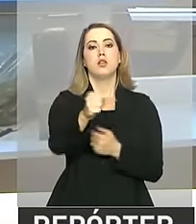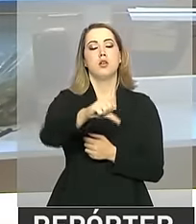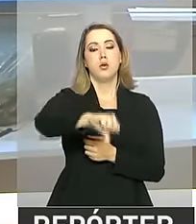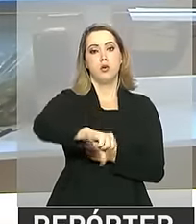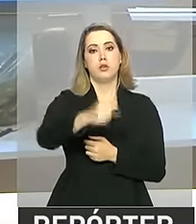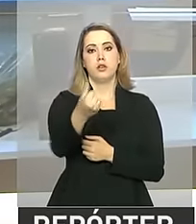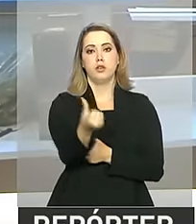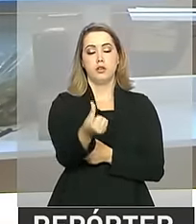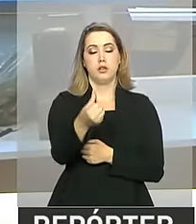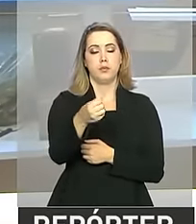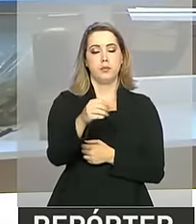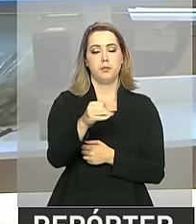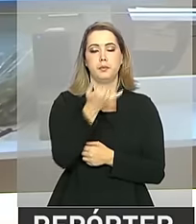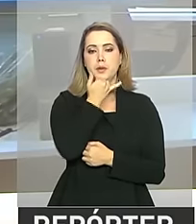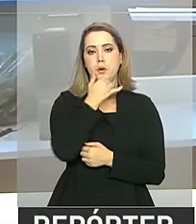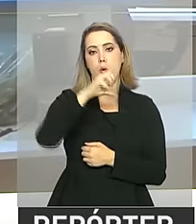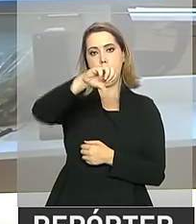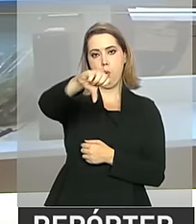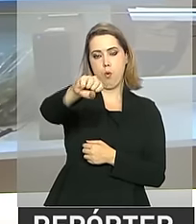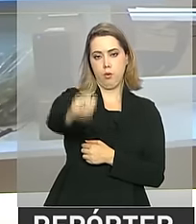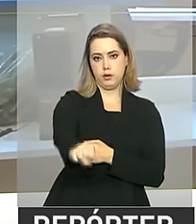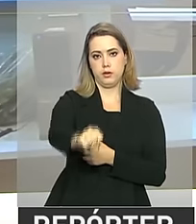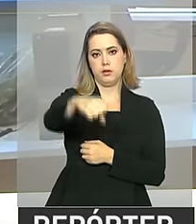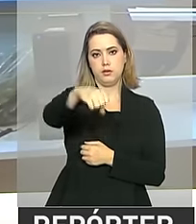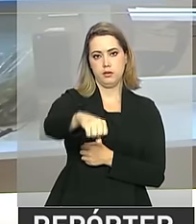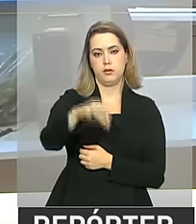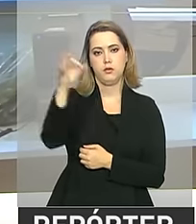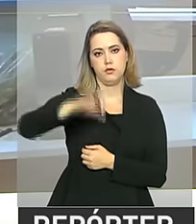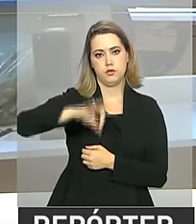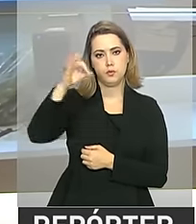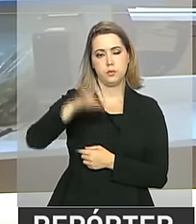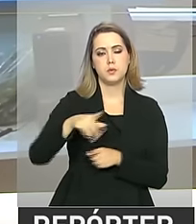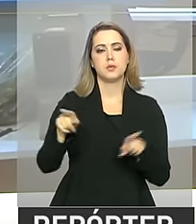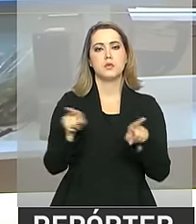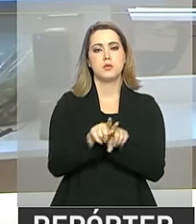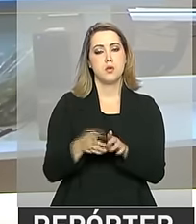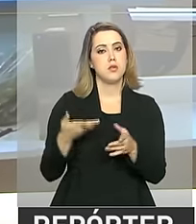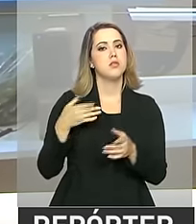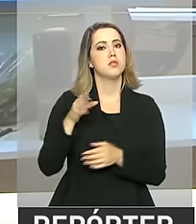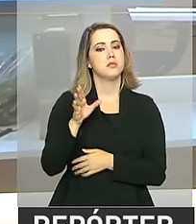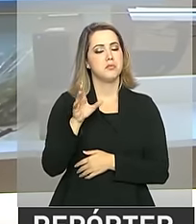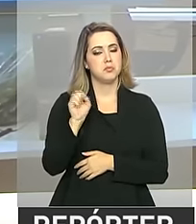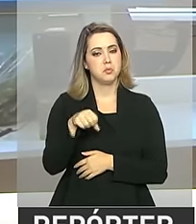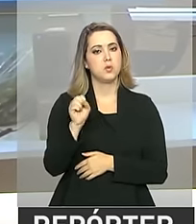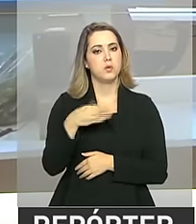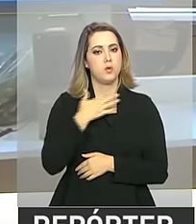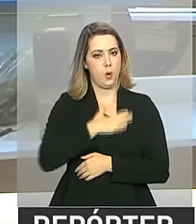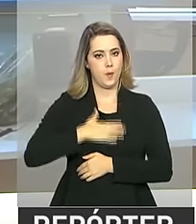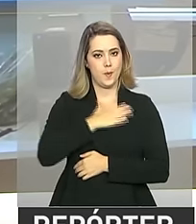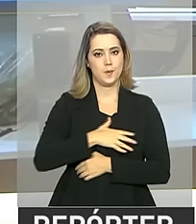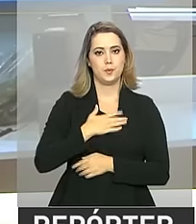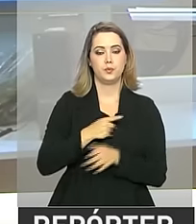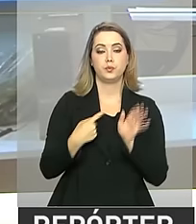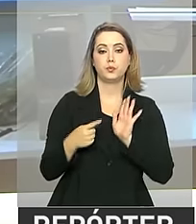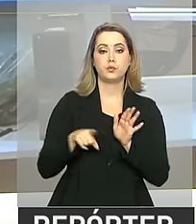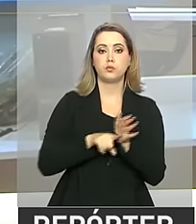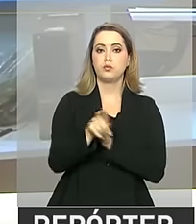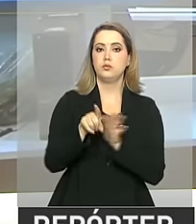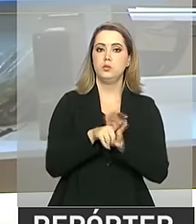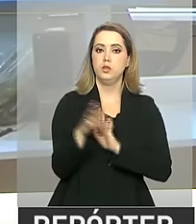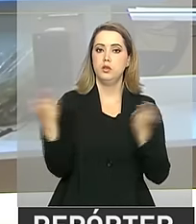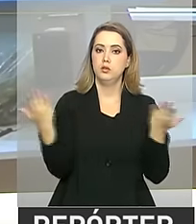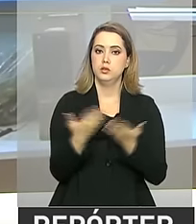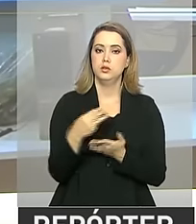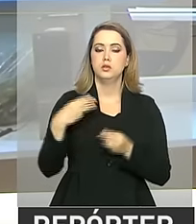passageiros. O terminal de Curitiba conquistou o índice de satisfação mais alto. É o que aponta uma pesquisa divulgada hoje pelo Ministério dos